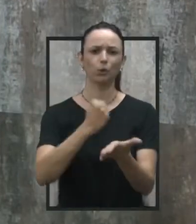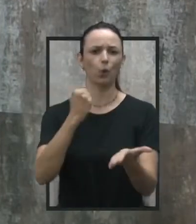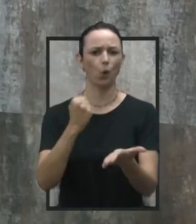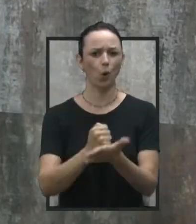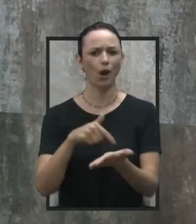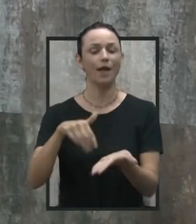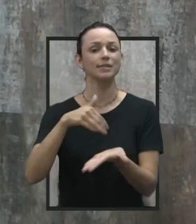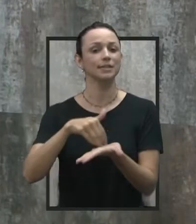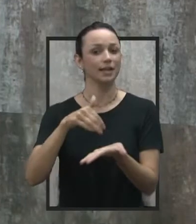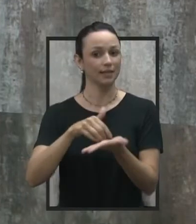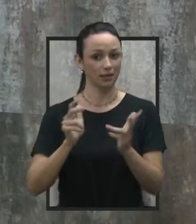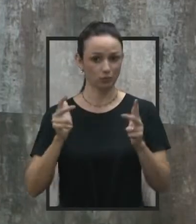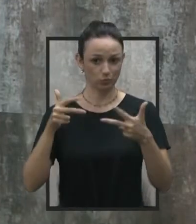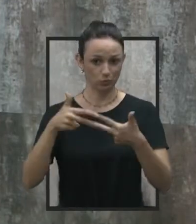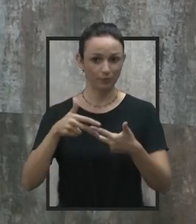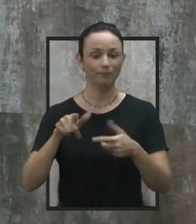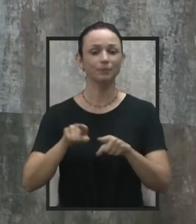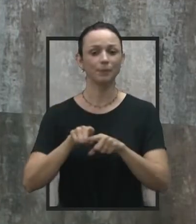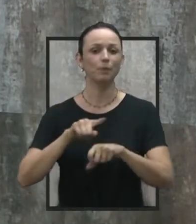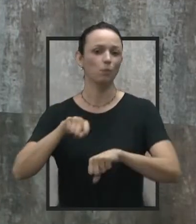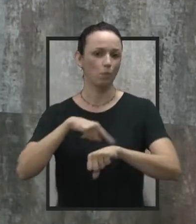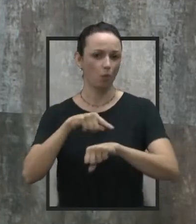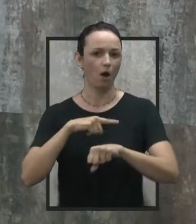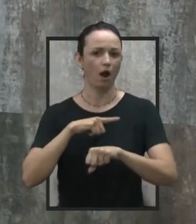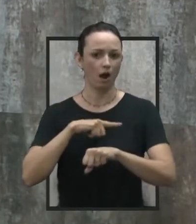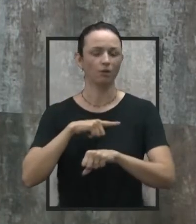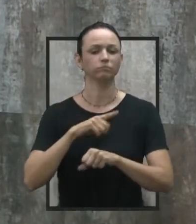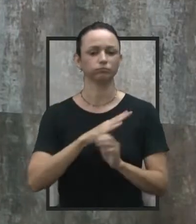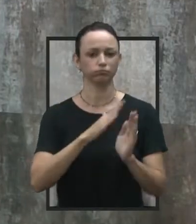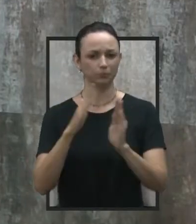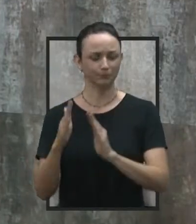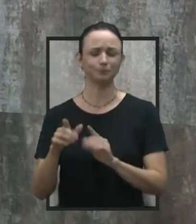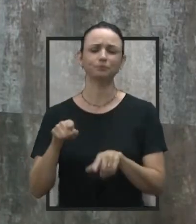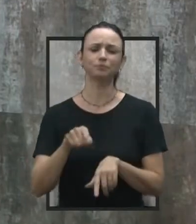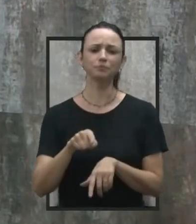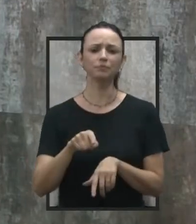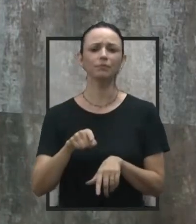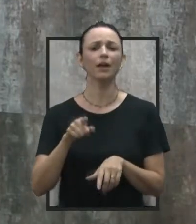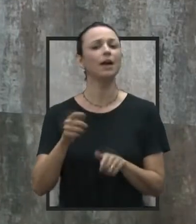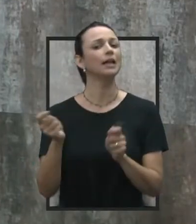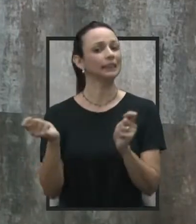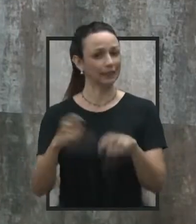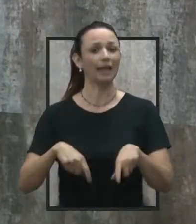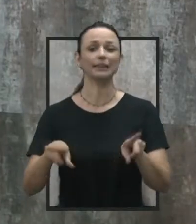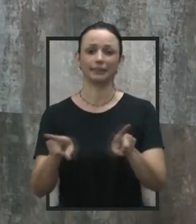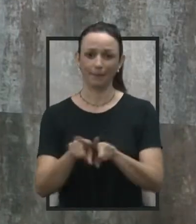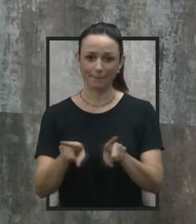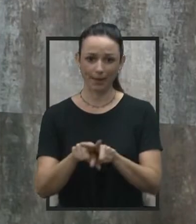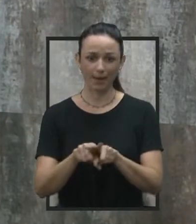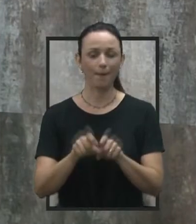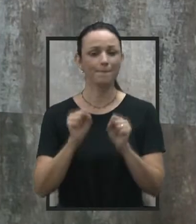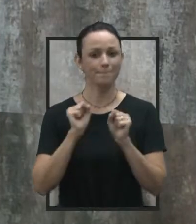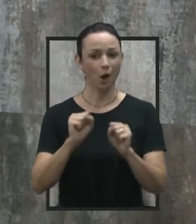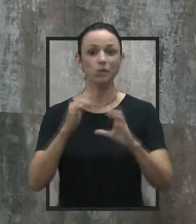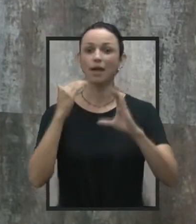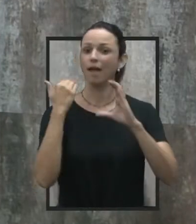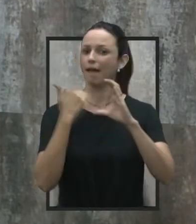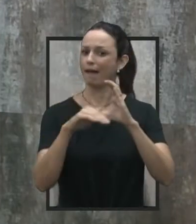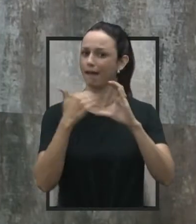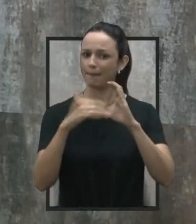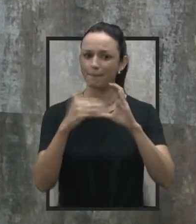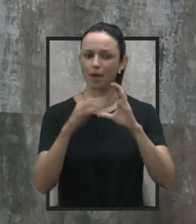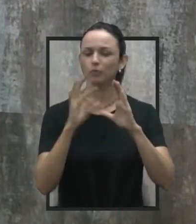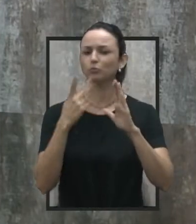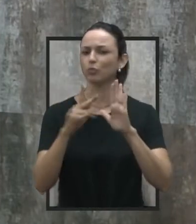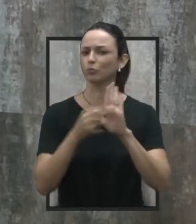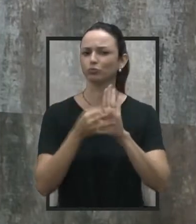Secretaria da Câmara Municipal durante o horário de funcionamento aqui do órgão, essa também é uma possibilidade. Podem enviar por e-mail